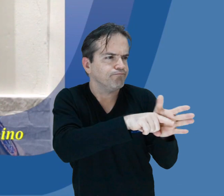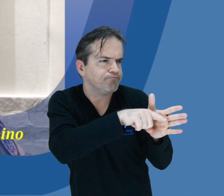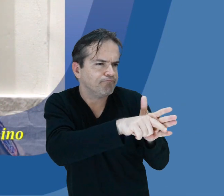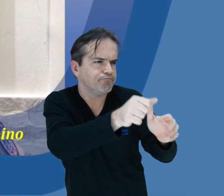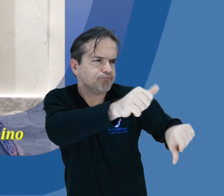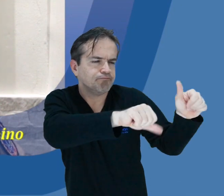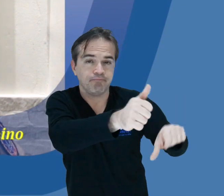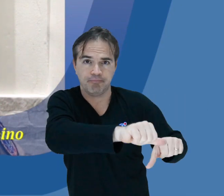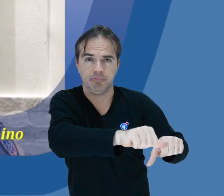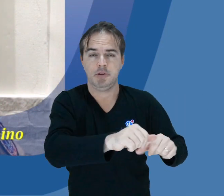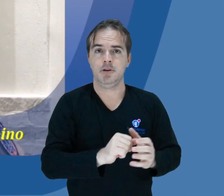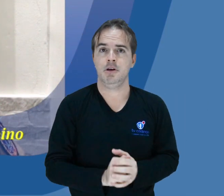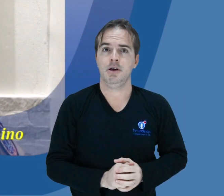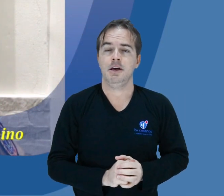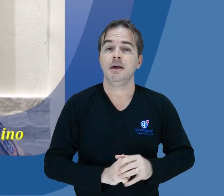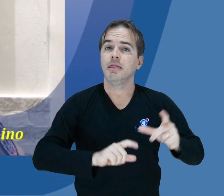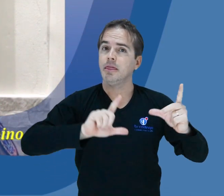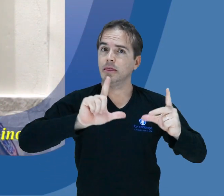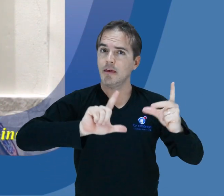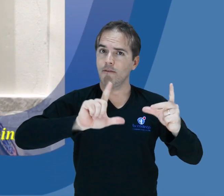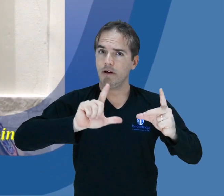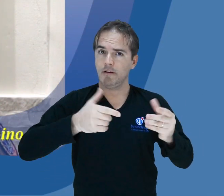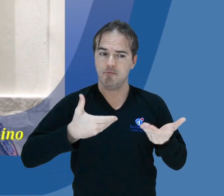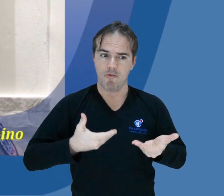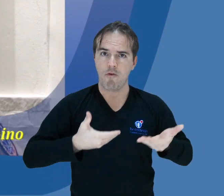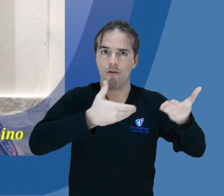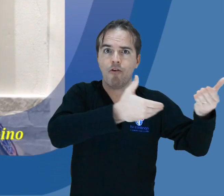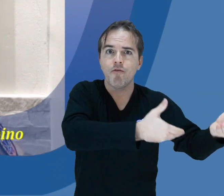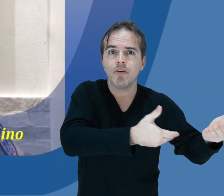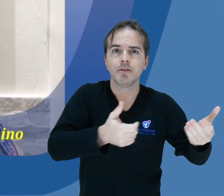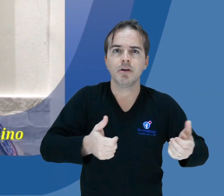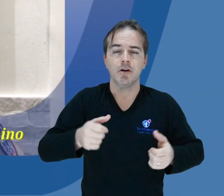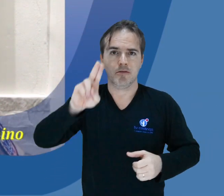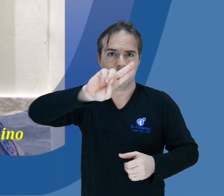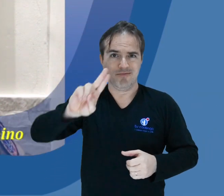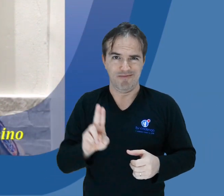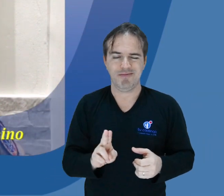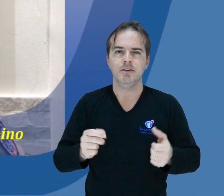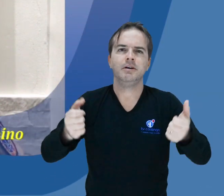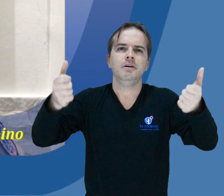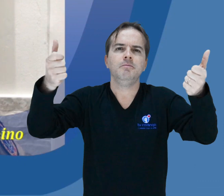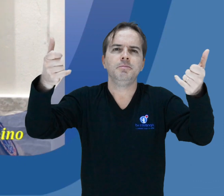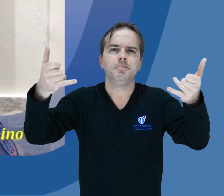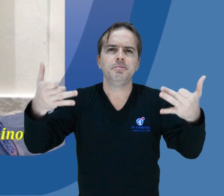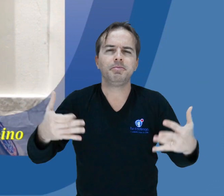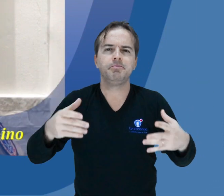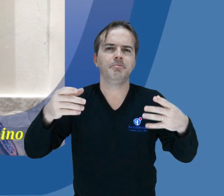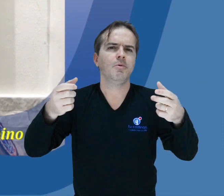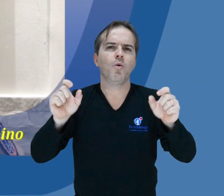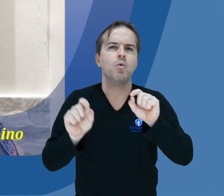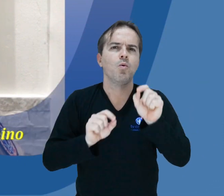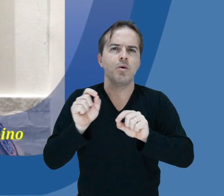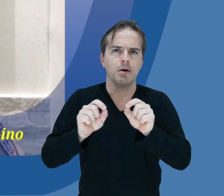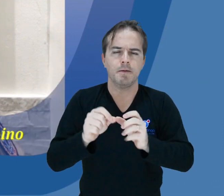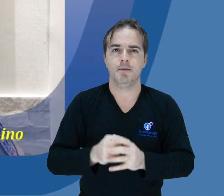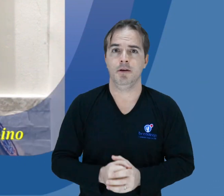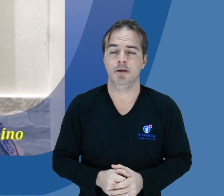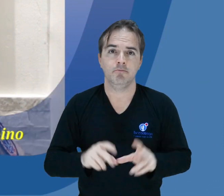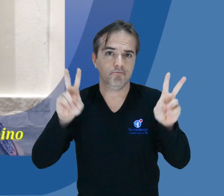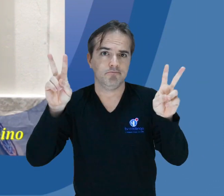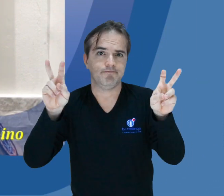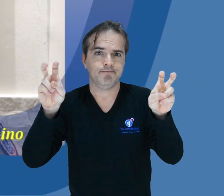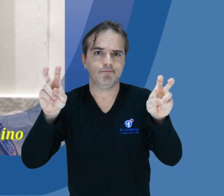convite da TV Caatinga, da Univasf, nós estamos aqui para